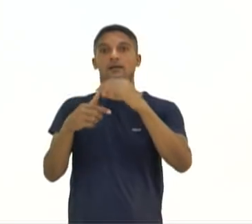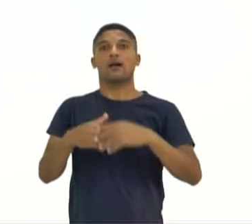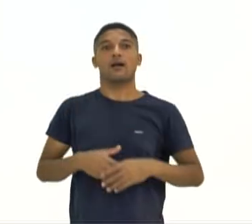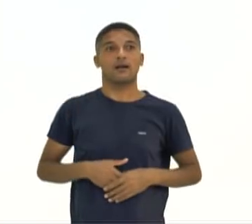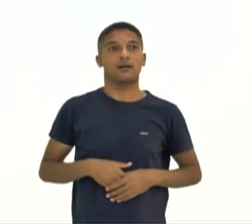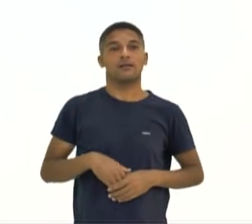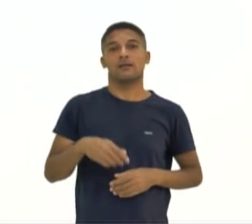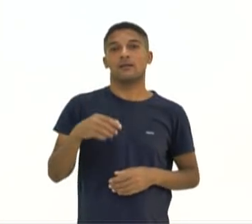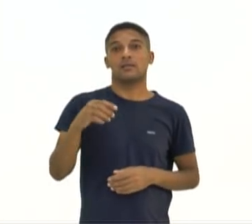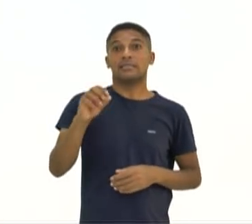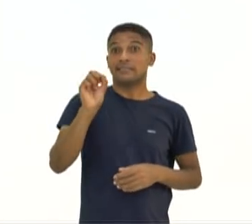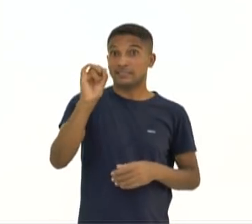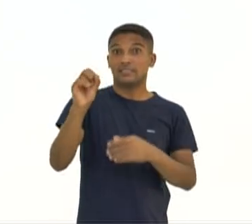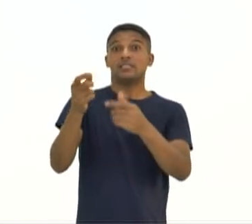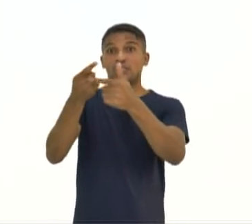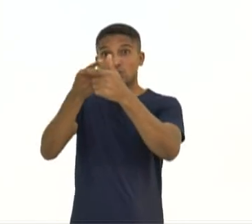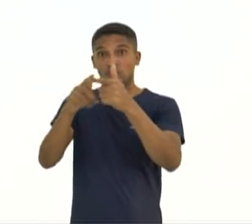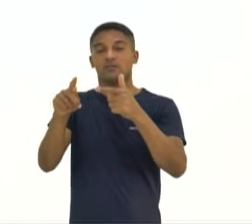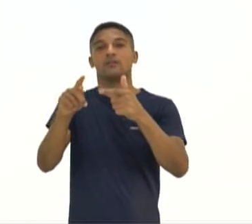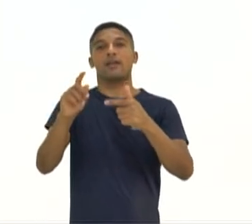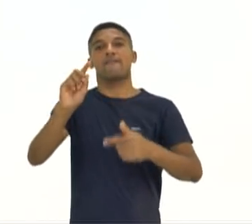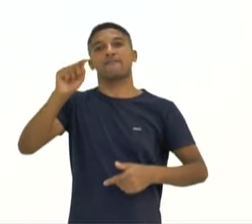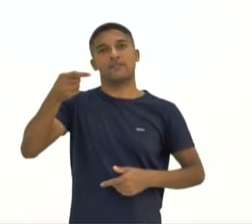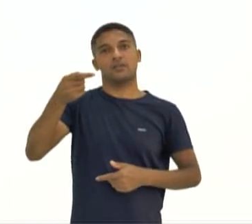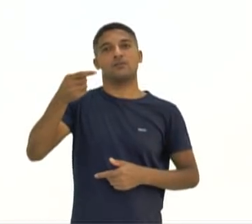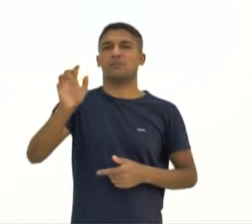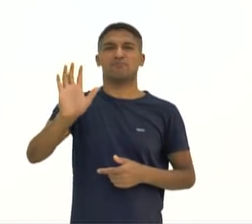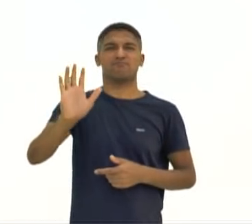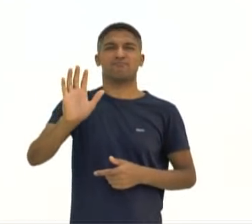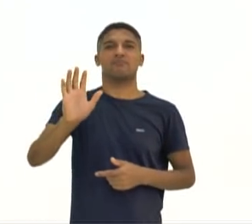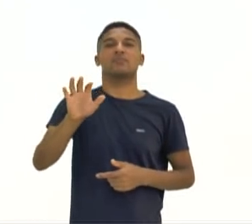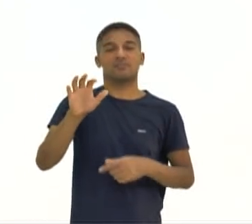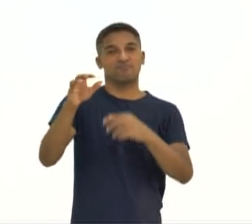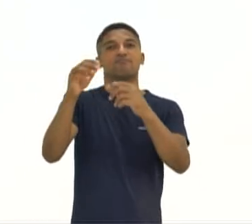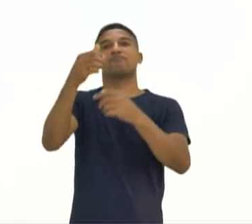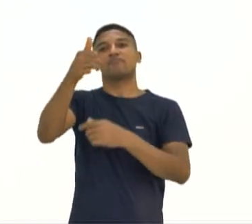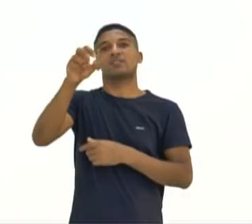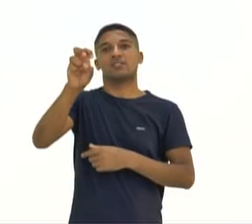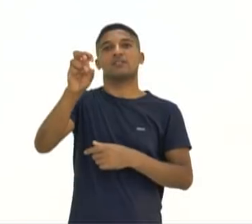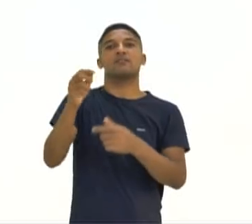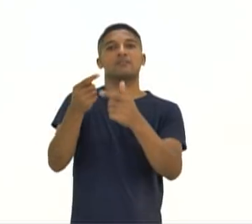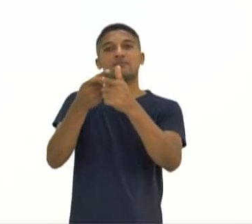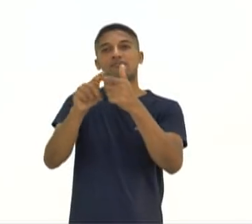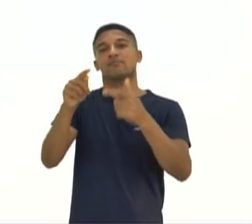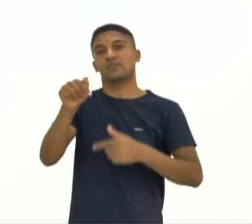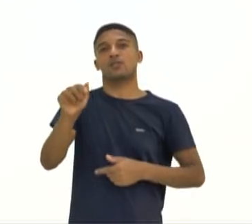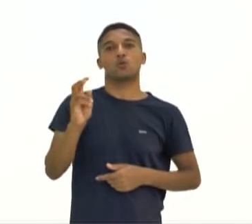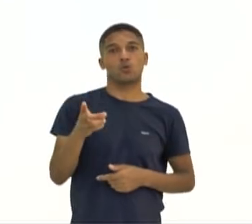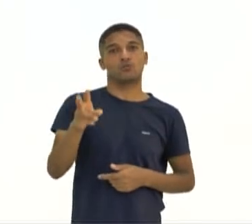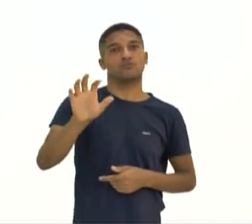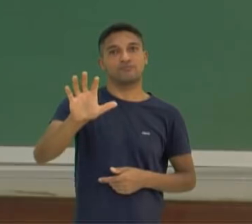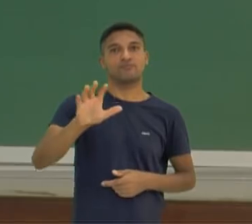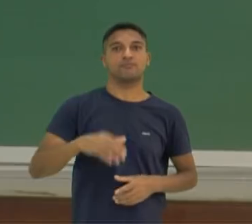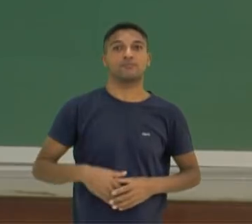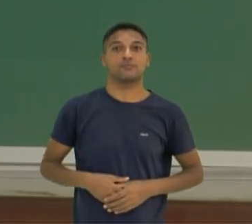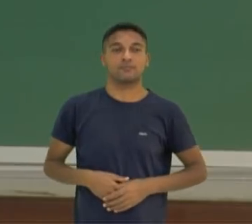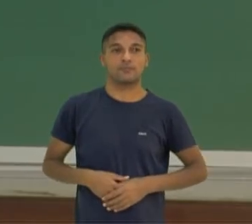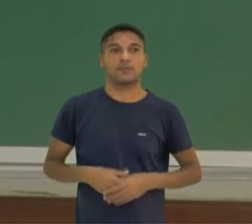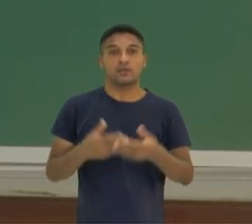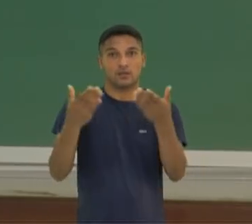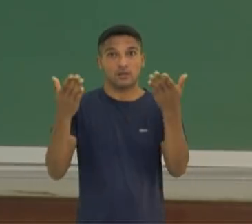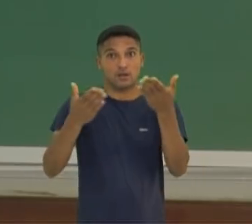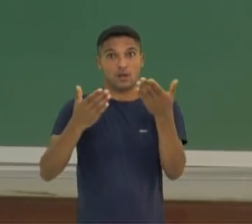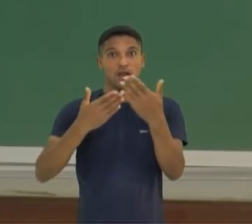deixar assim mesmo, 15 sétimos. E nossa aula está chegando ao fim. O que